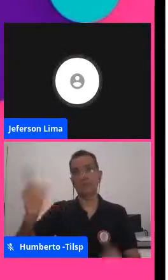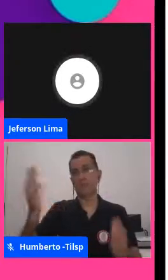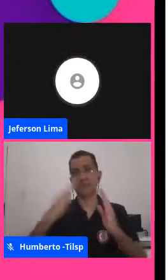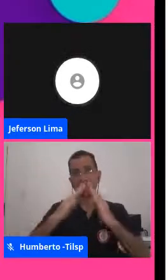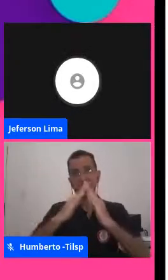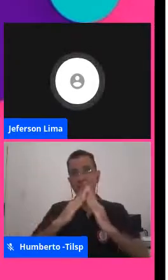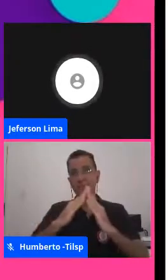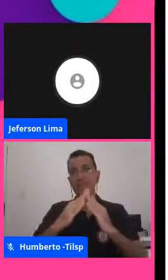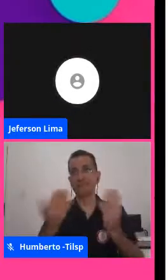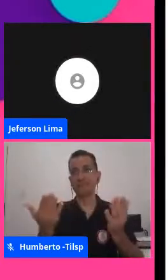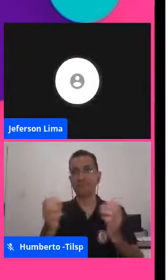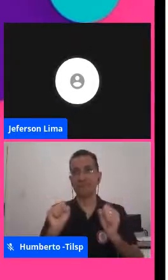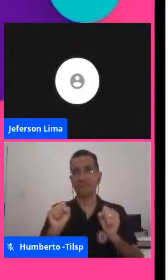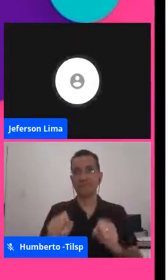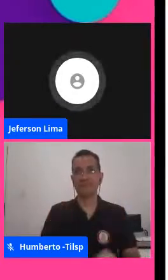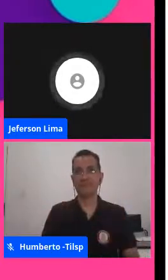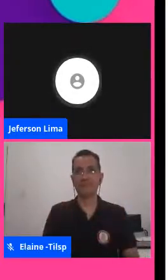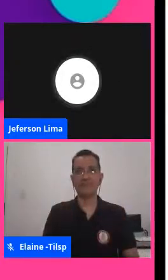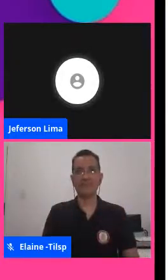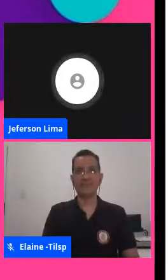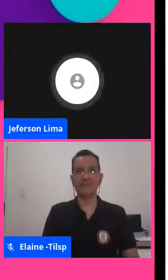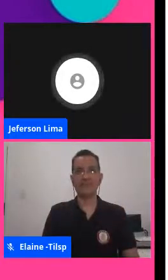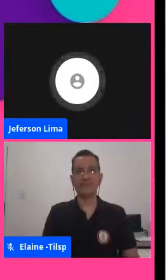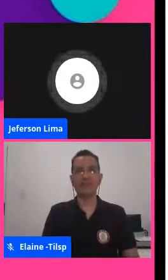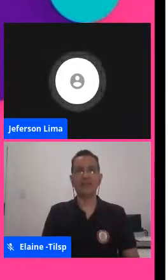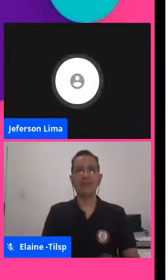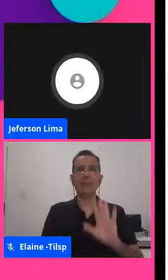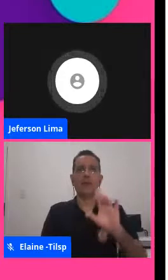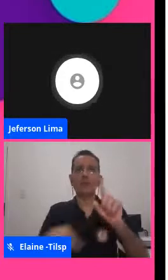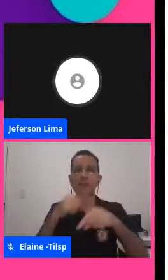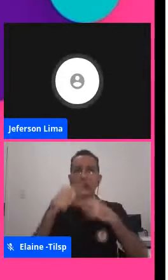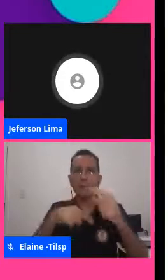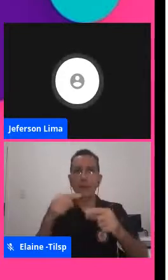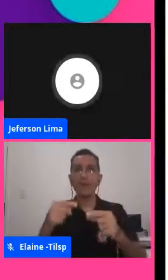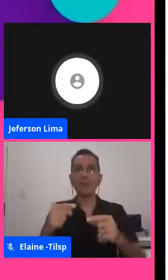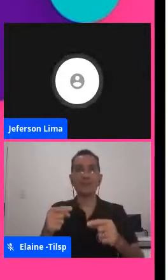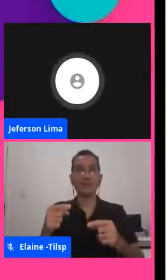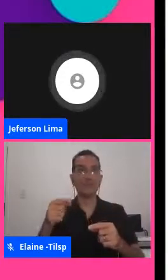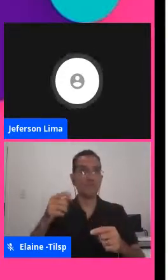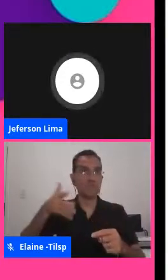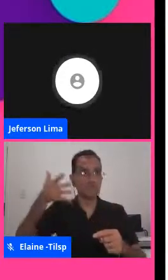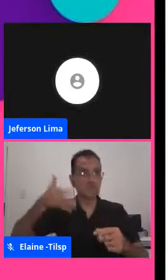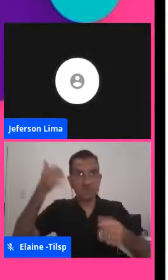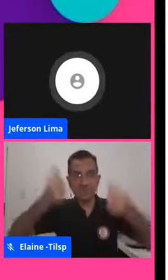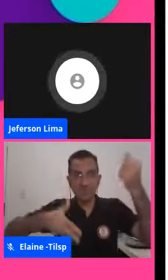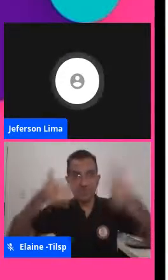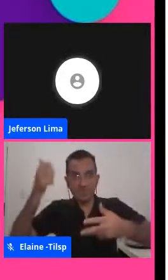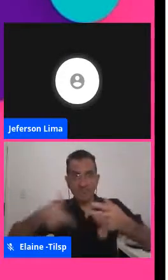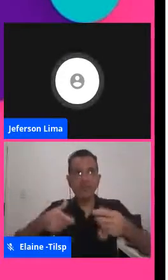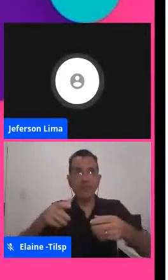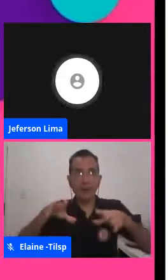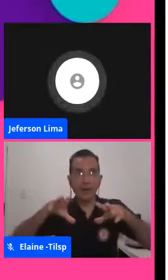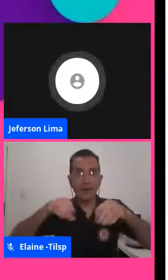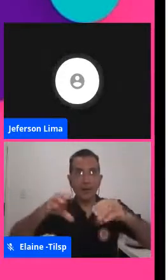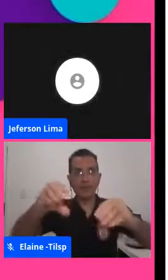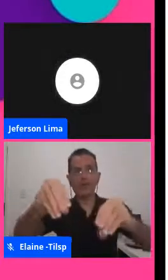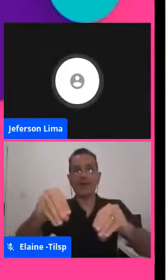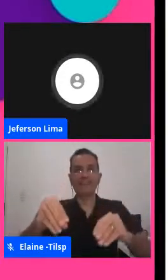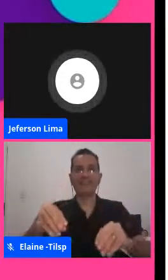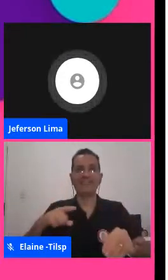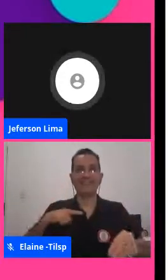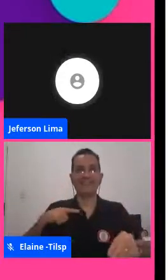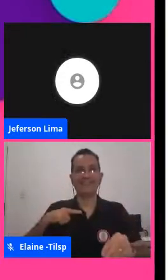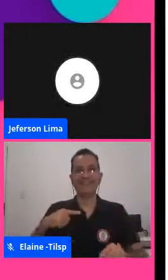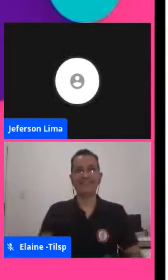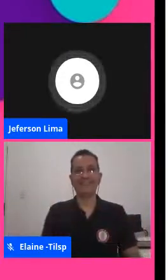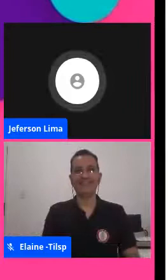deixar o teste para o final, mas sim, a gente pretende chegar no final aqui com a apresentação prática, né? Que é realmente o objetivo do workshop. Então a